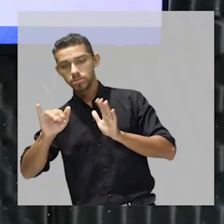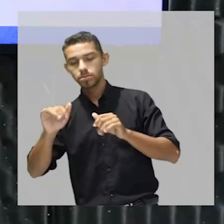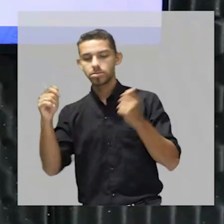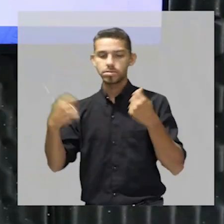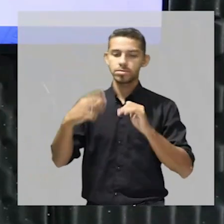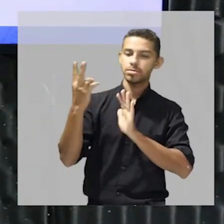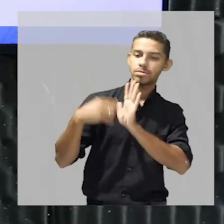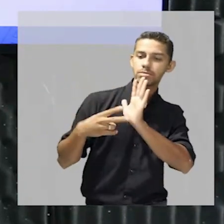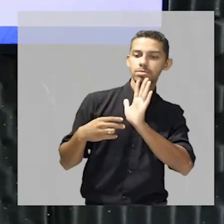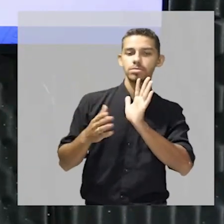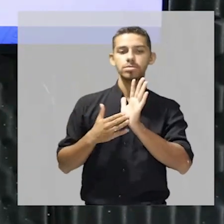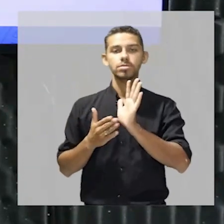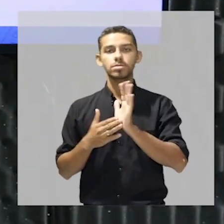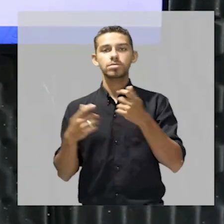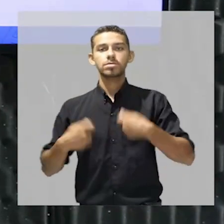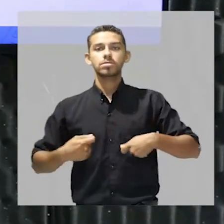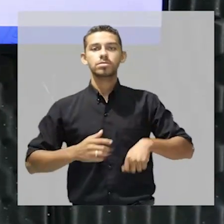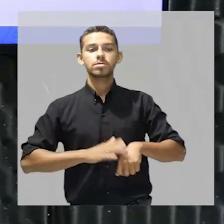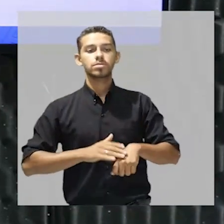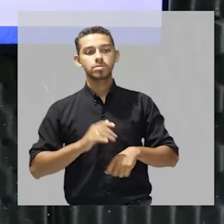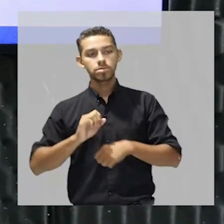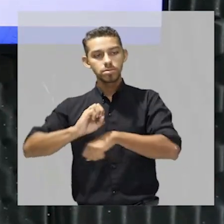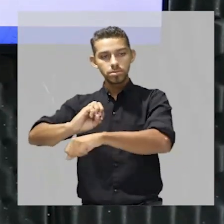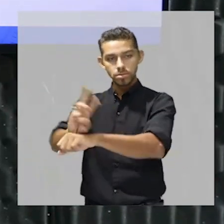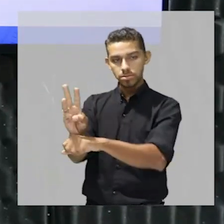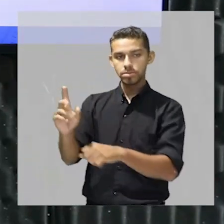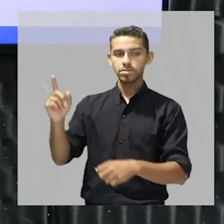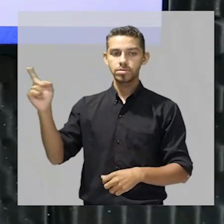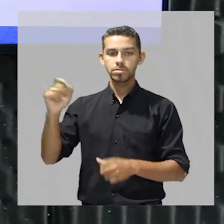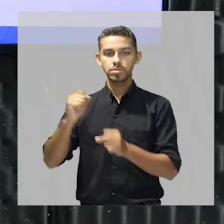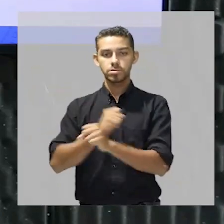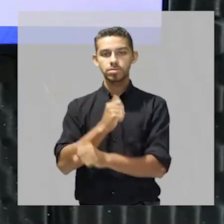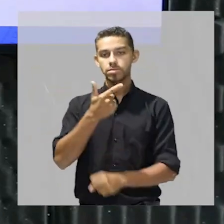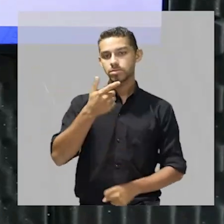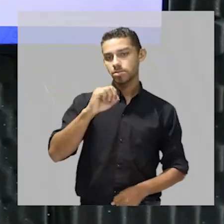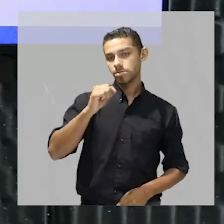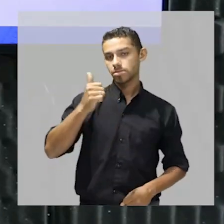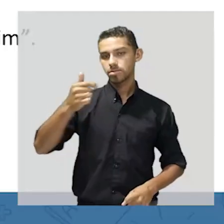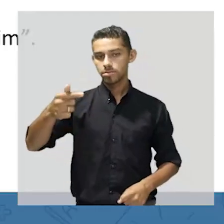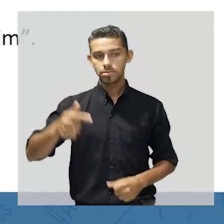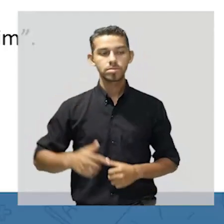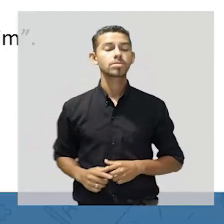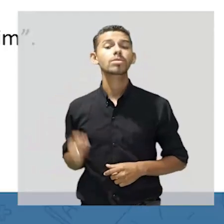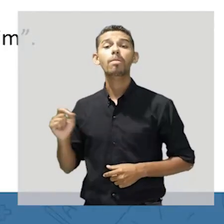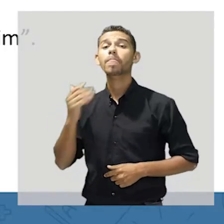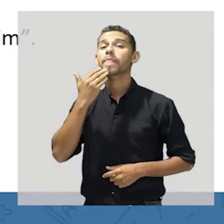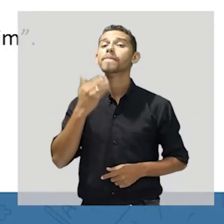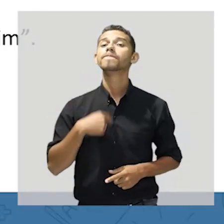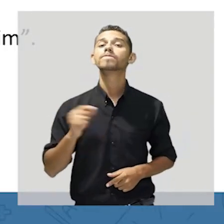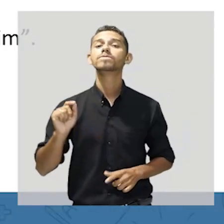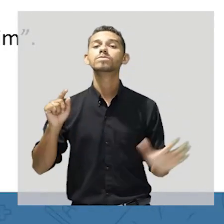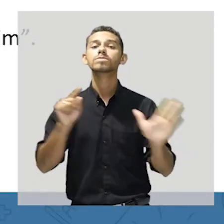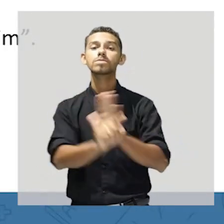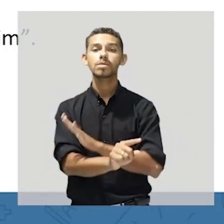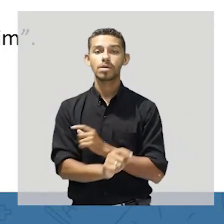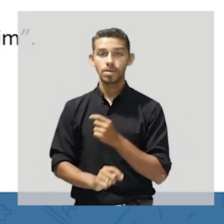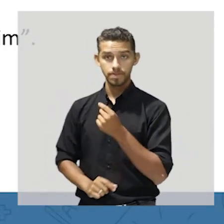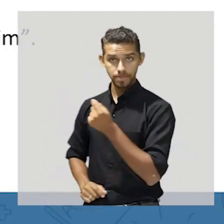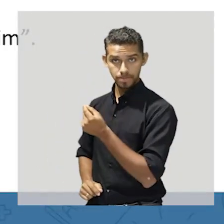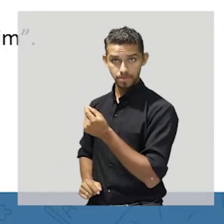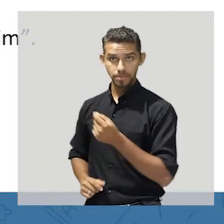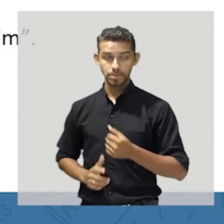você tem que ler né então você quer dar o Ema de 2017 que que diz o que que pede a questão